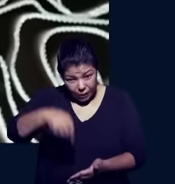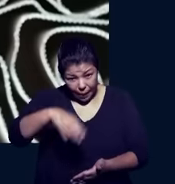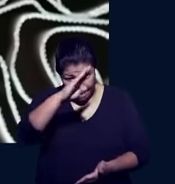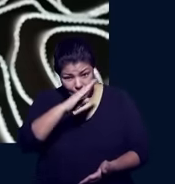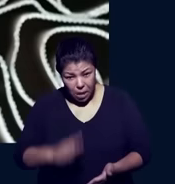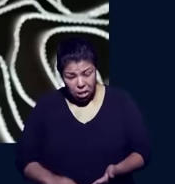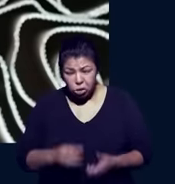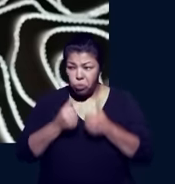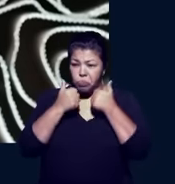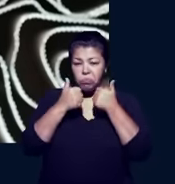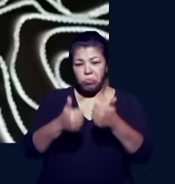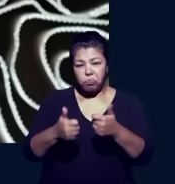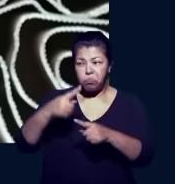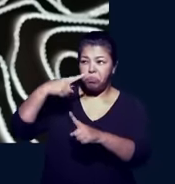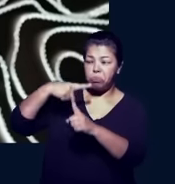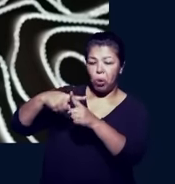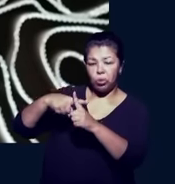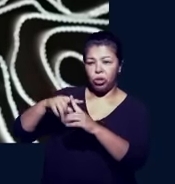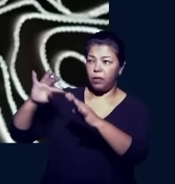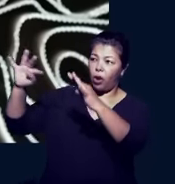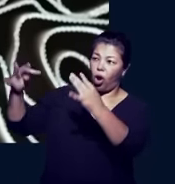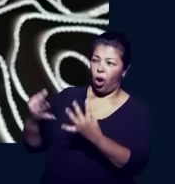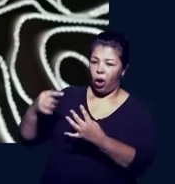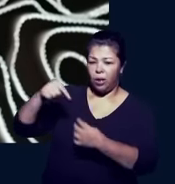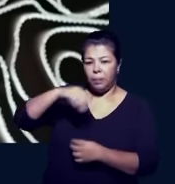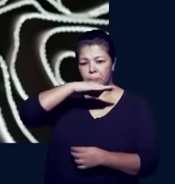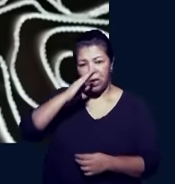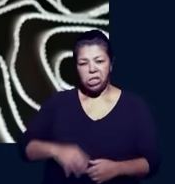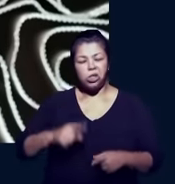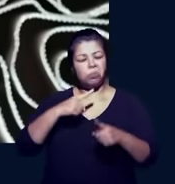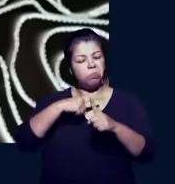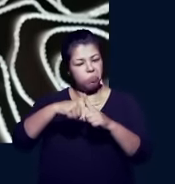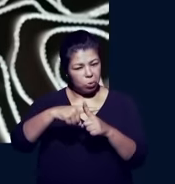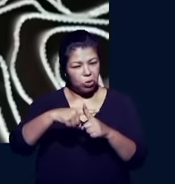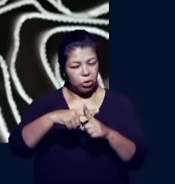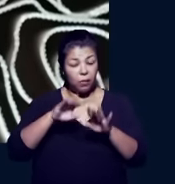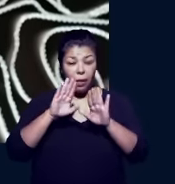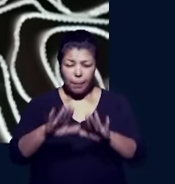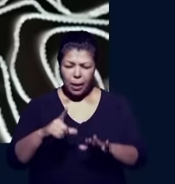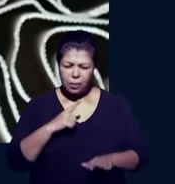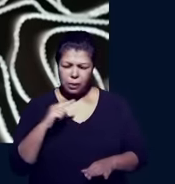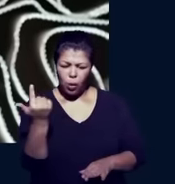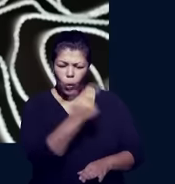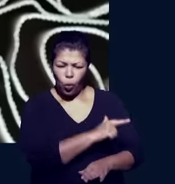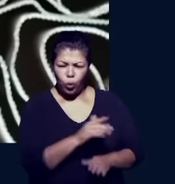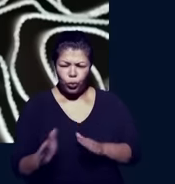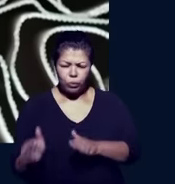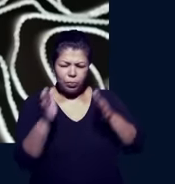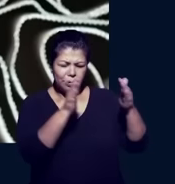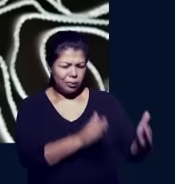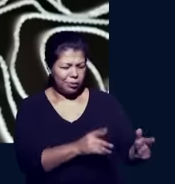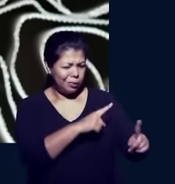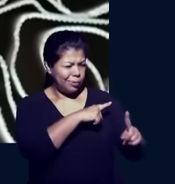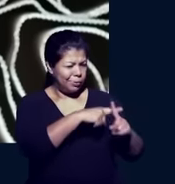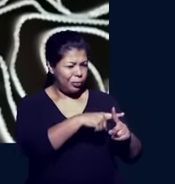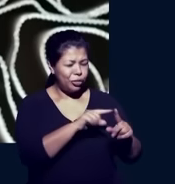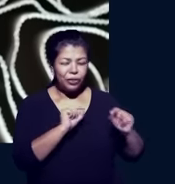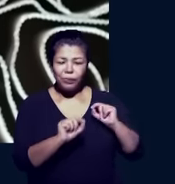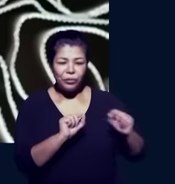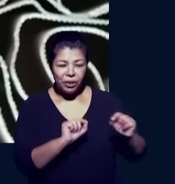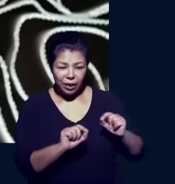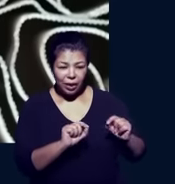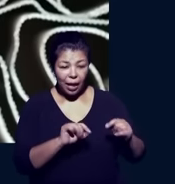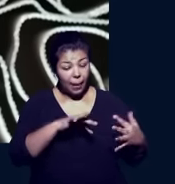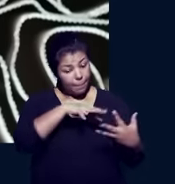sempre a gente pode errar e estragar um pouco isso daqui só que tem um outro lado positivo também é que o mundo mudou muito ao longo